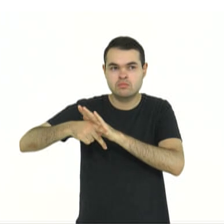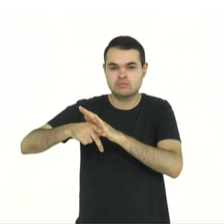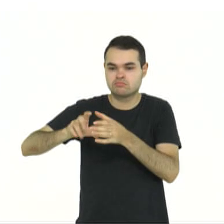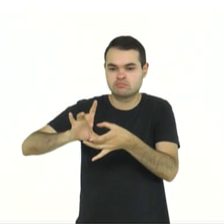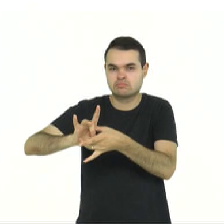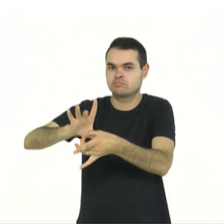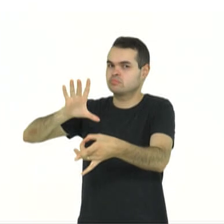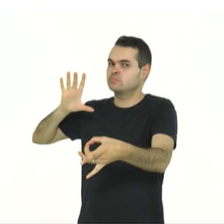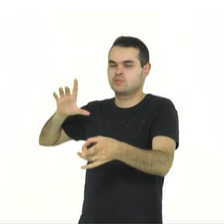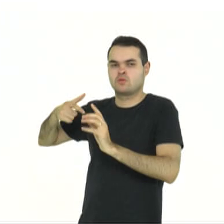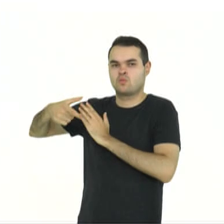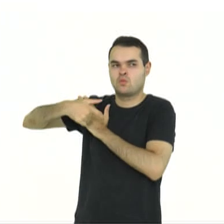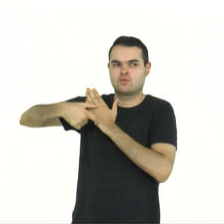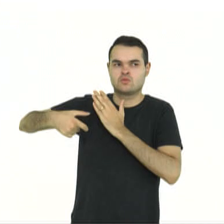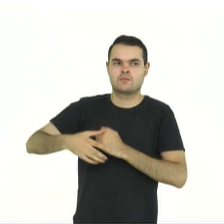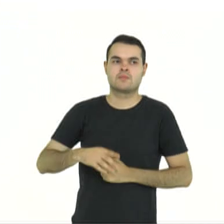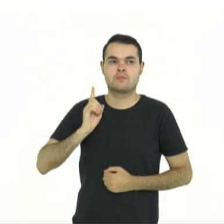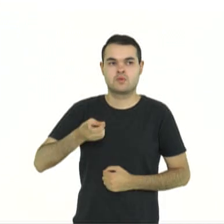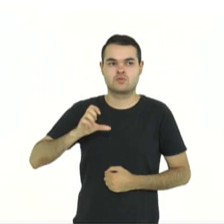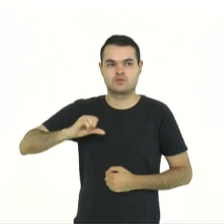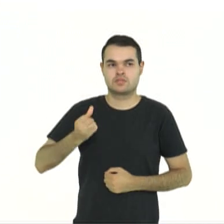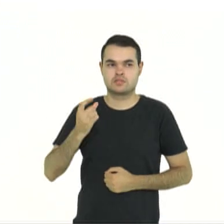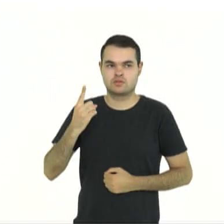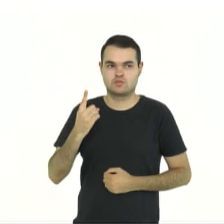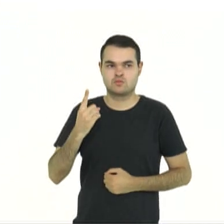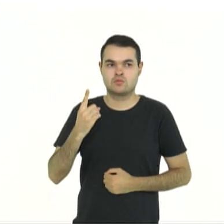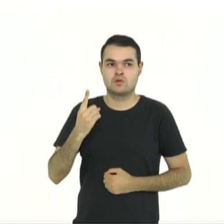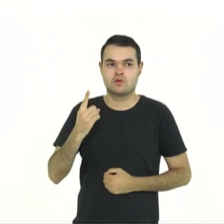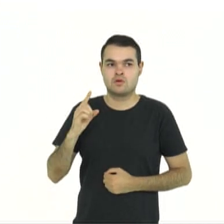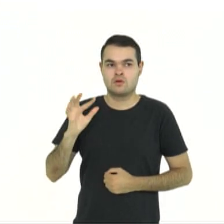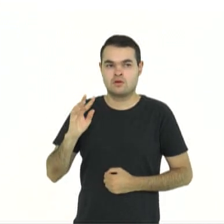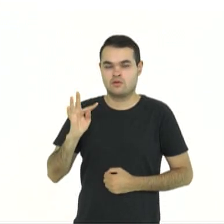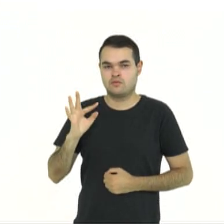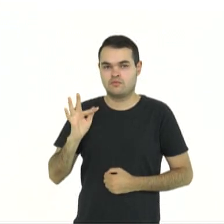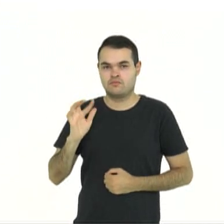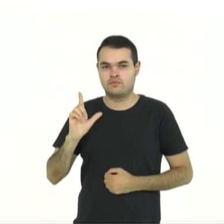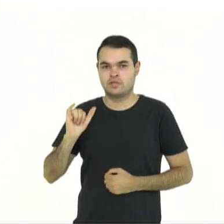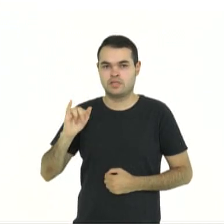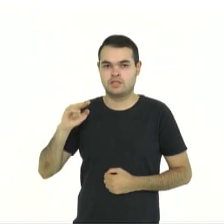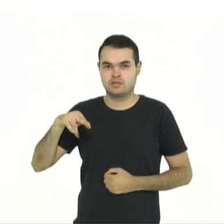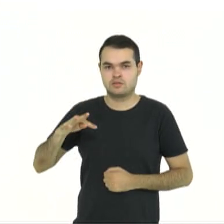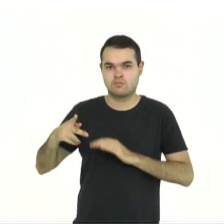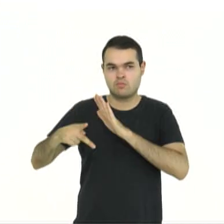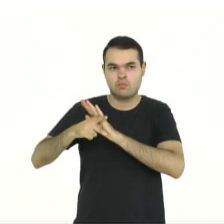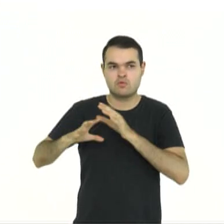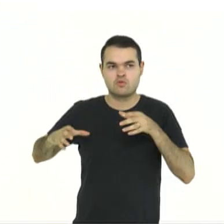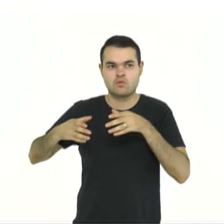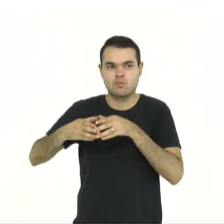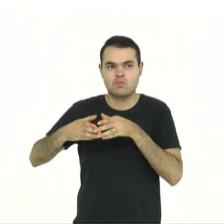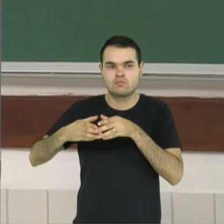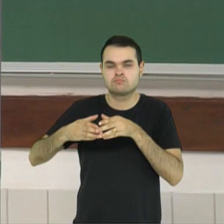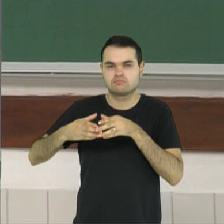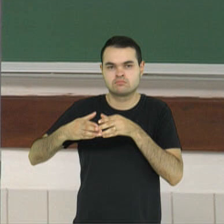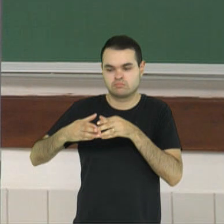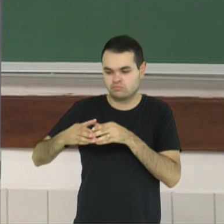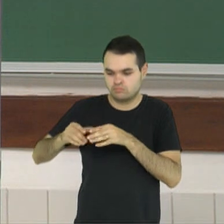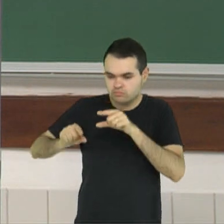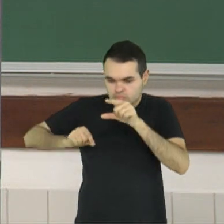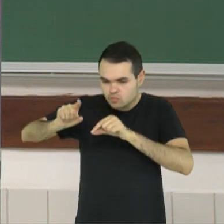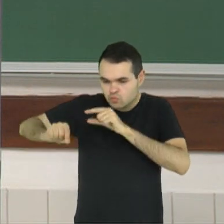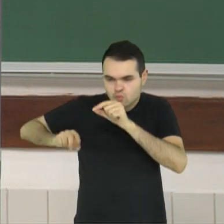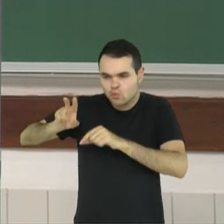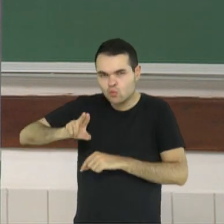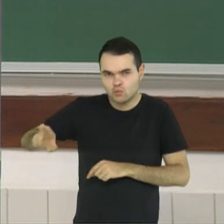autor. 61, o Flint, ele usa o termo para as atividades do grupo Fluxus, ou seja, as performances, ele utiliza esse